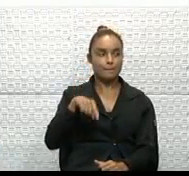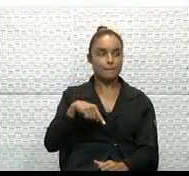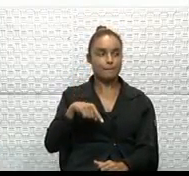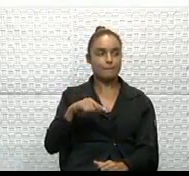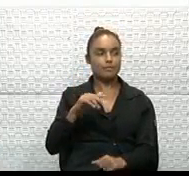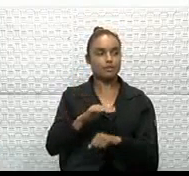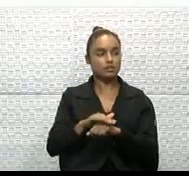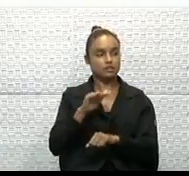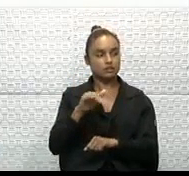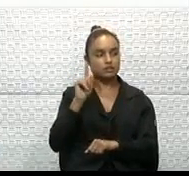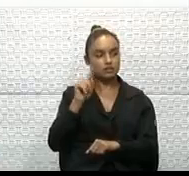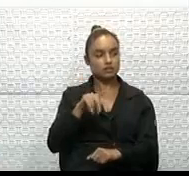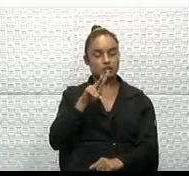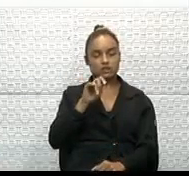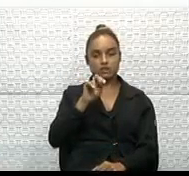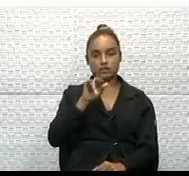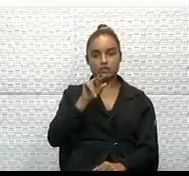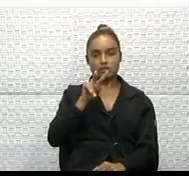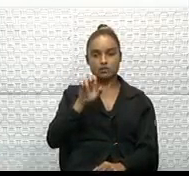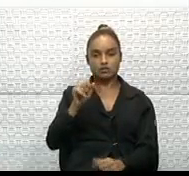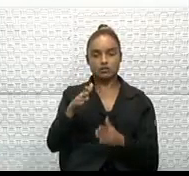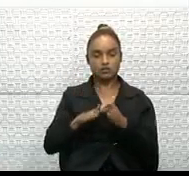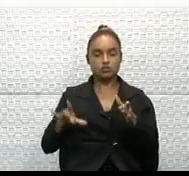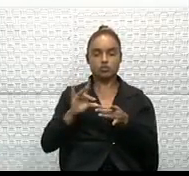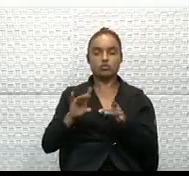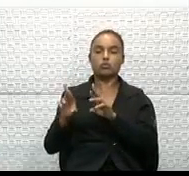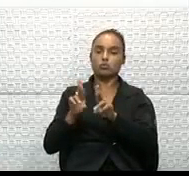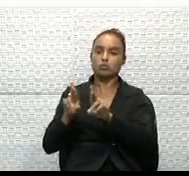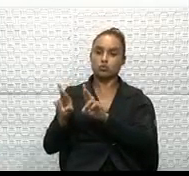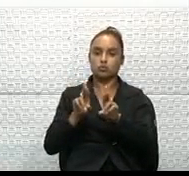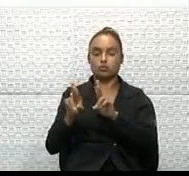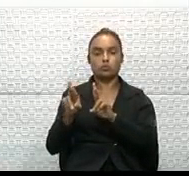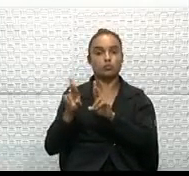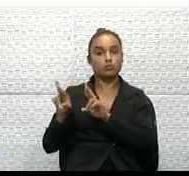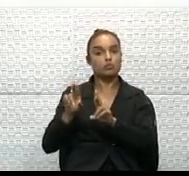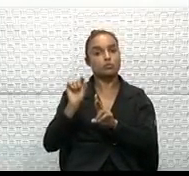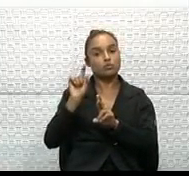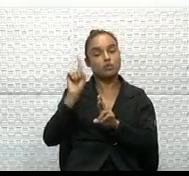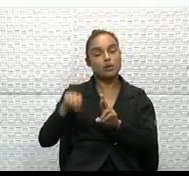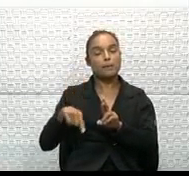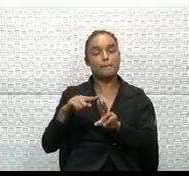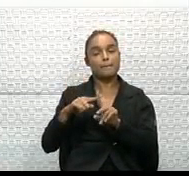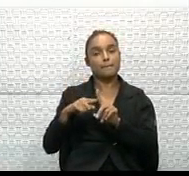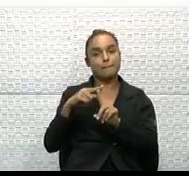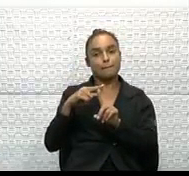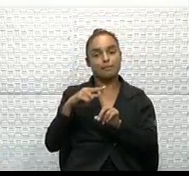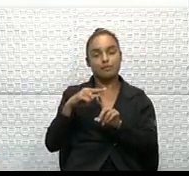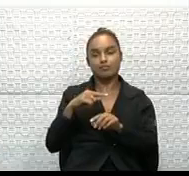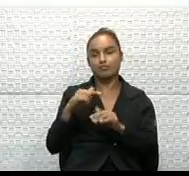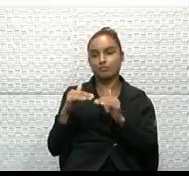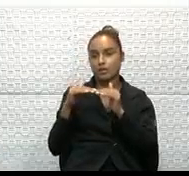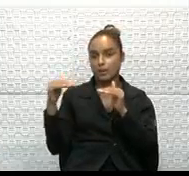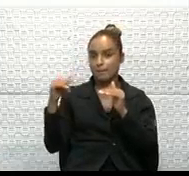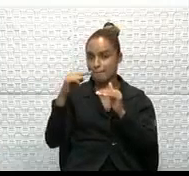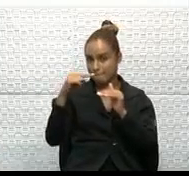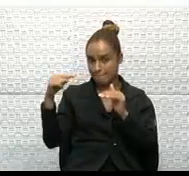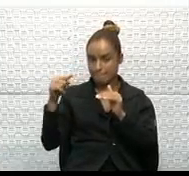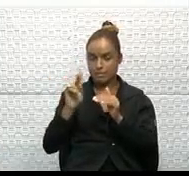mais fortemente as variáveis estarão correlacionadas. A diferença é que mais fortemente negativa,